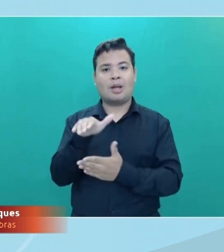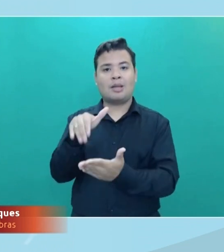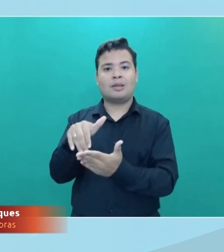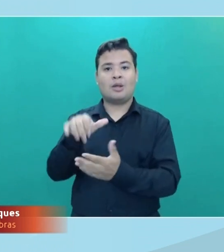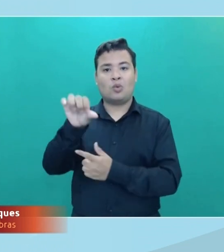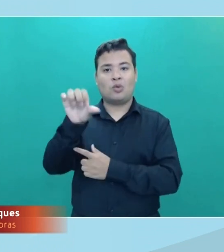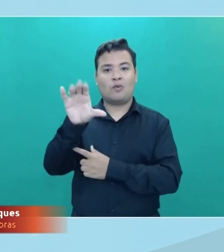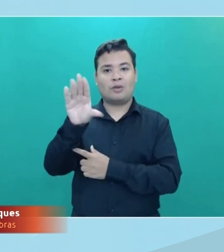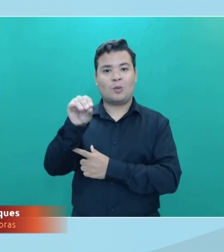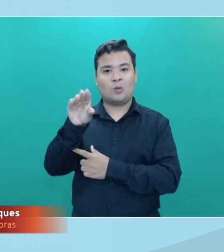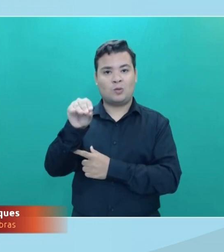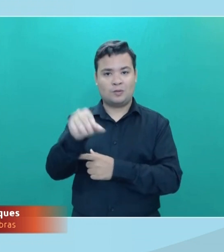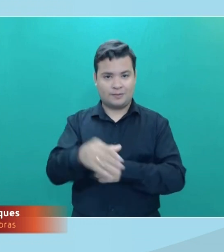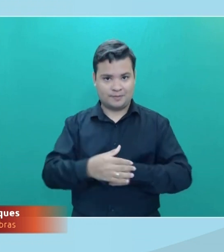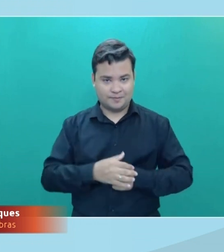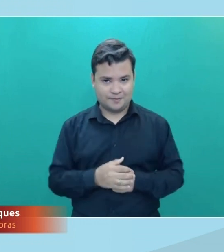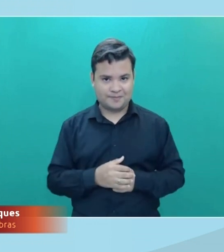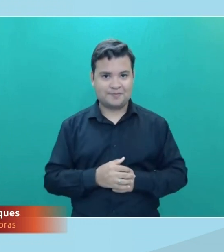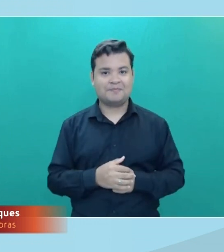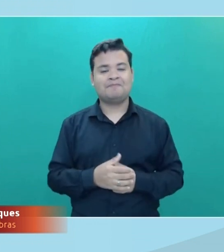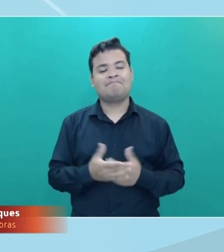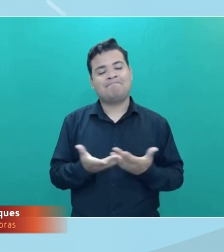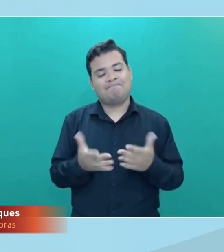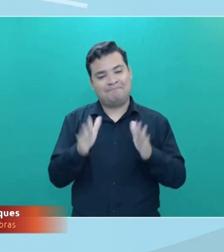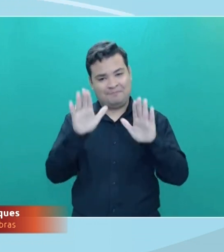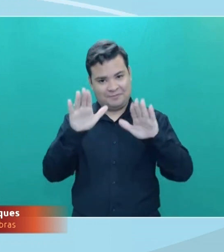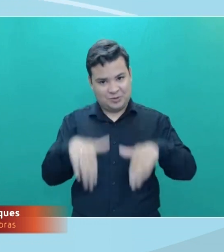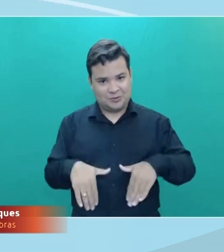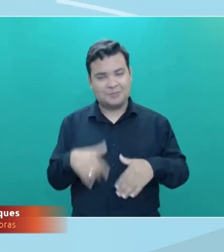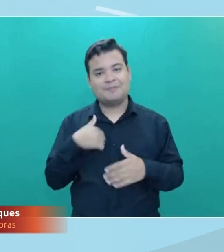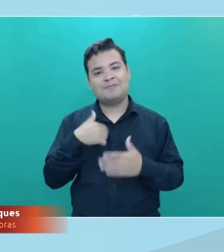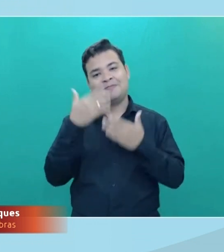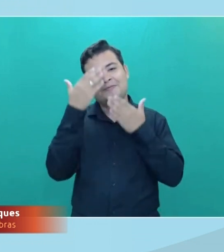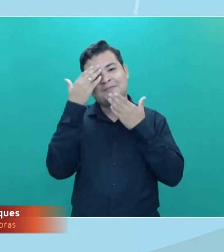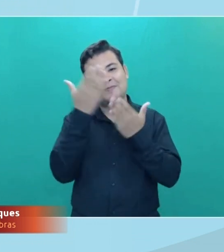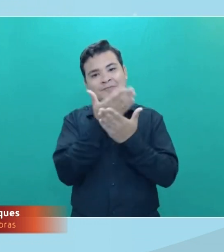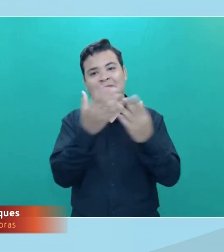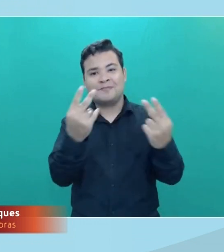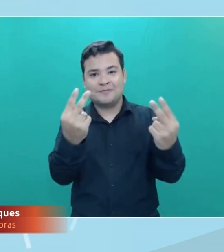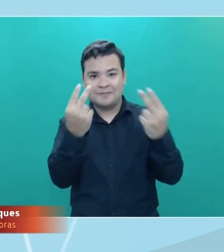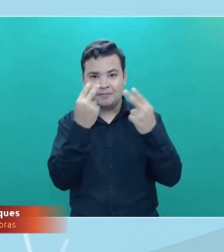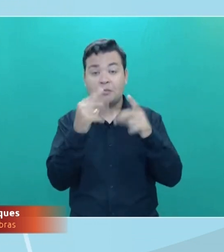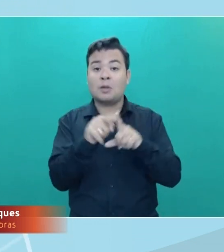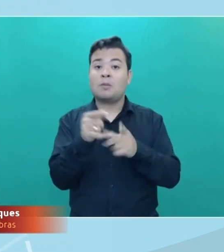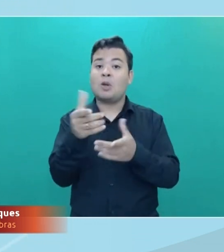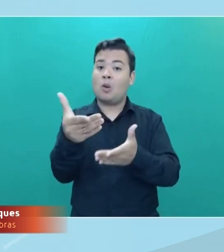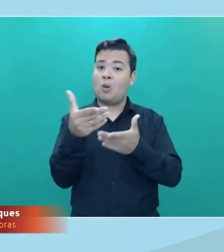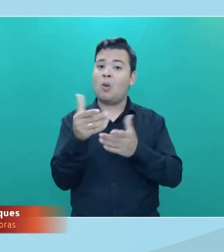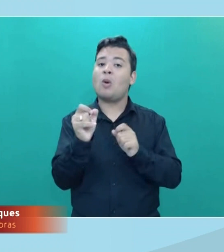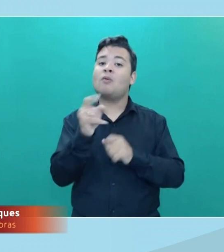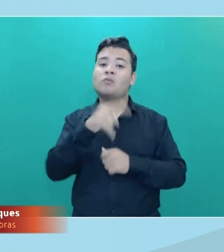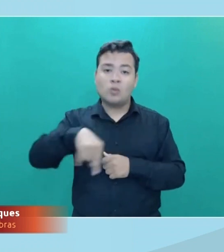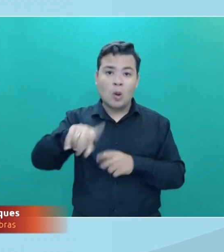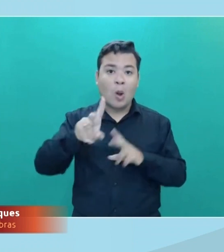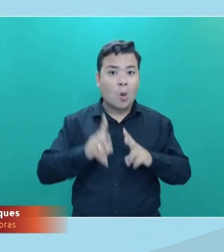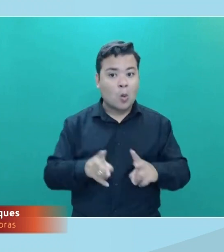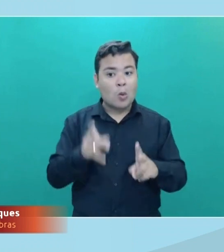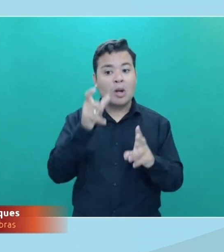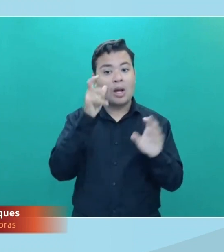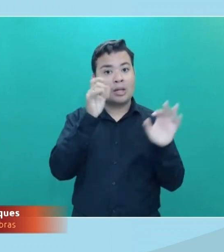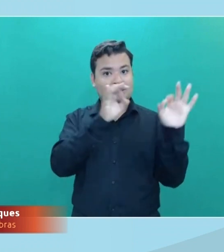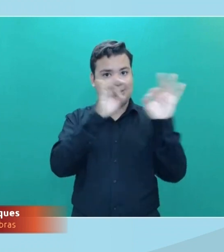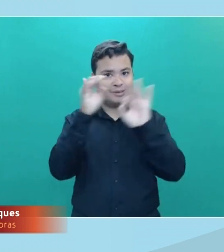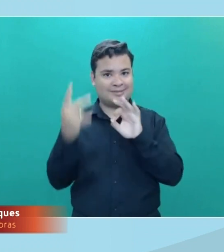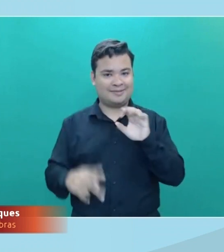noite. E eu me despeço de você, agradecendo a sua companhia e te convidando a continuar acompanhando a programação da